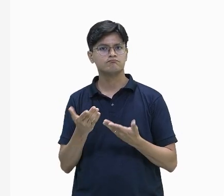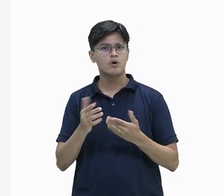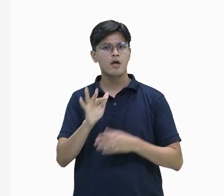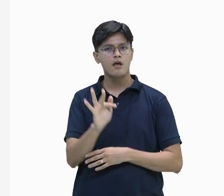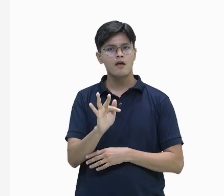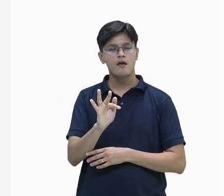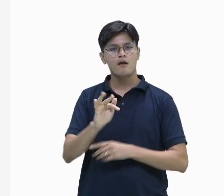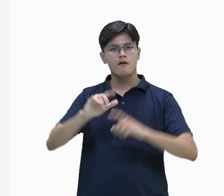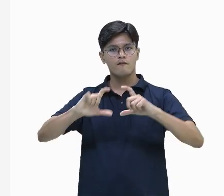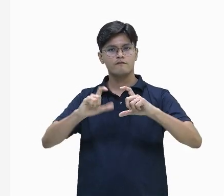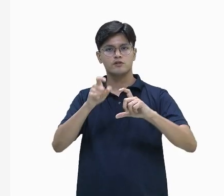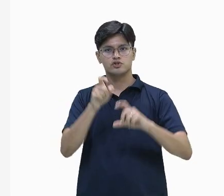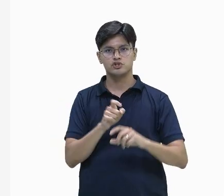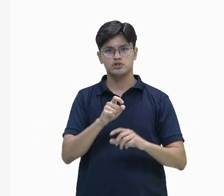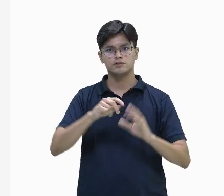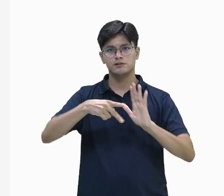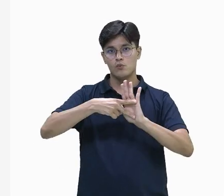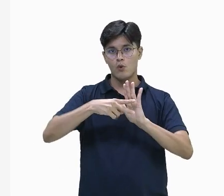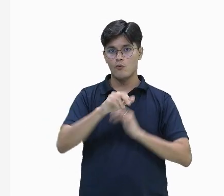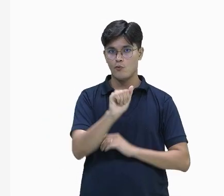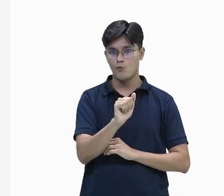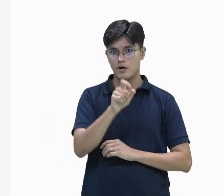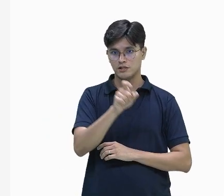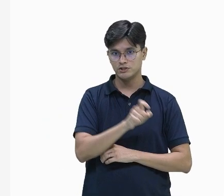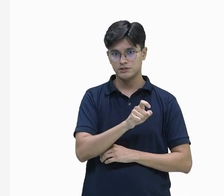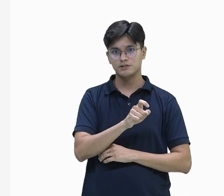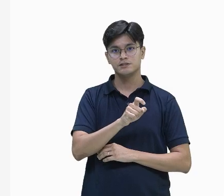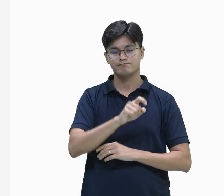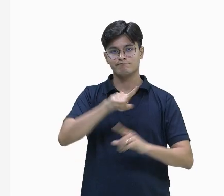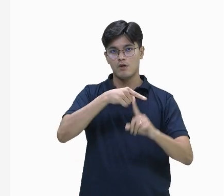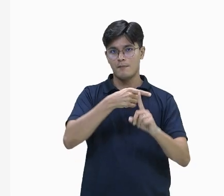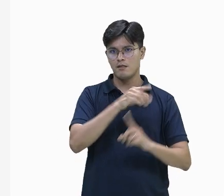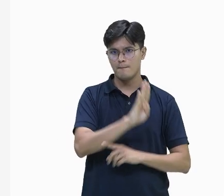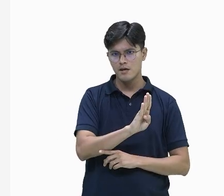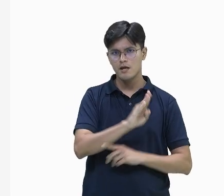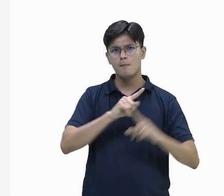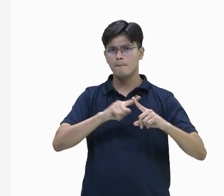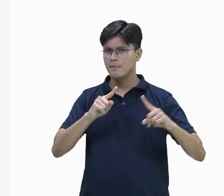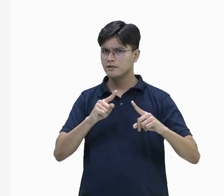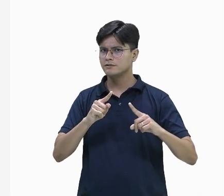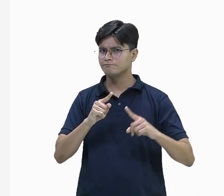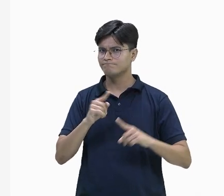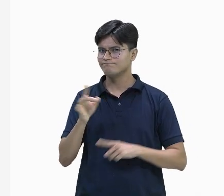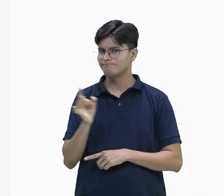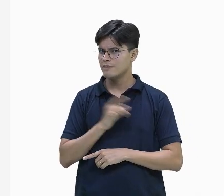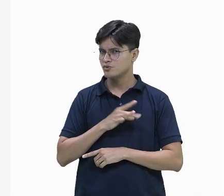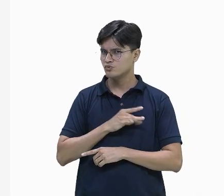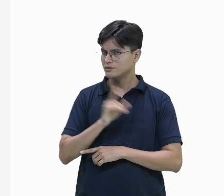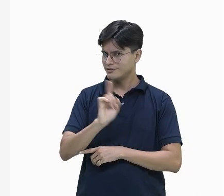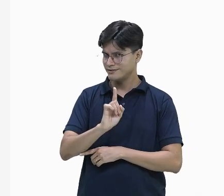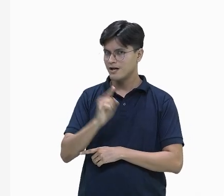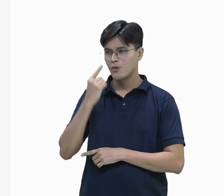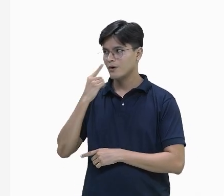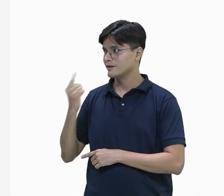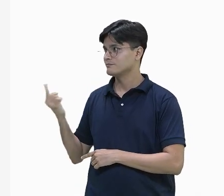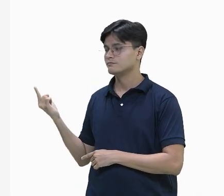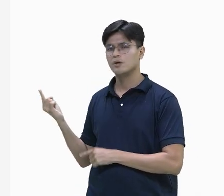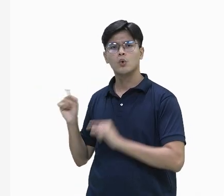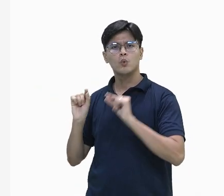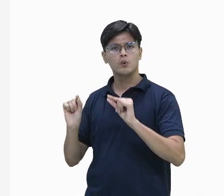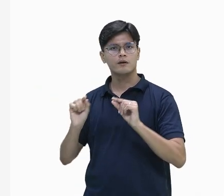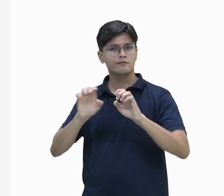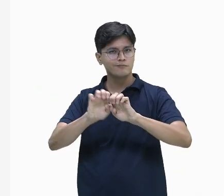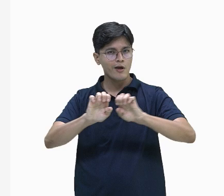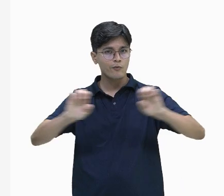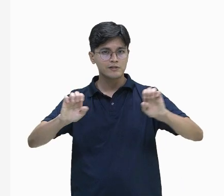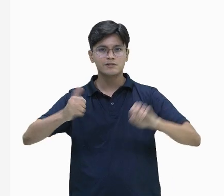x mais b. Ei, não te assusta não, tá bom? Porque isso é a equação do primeiro grau, tá bom? Aí tem